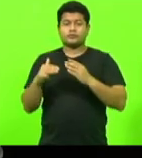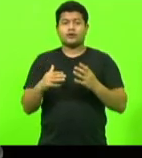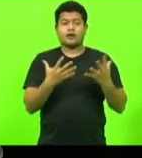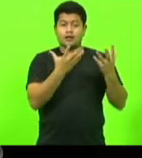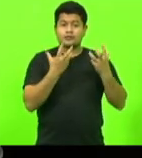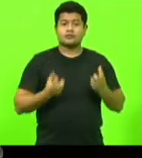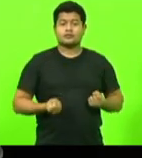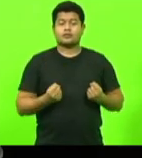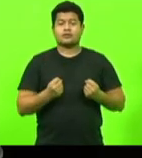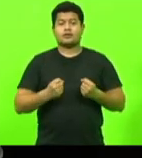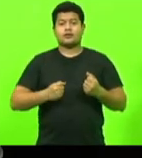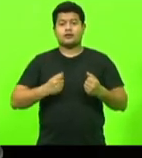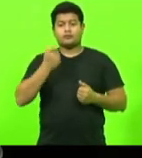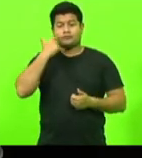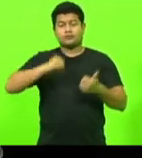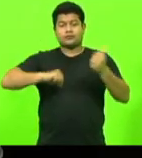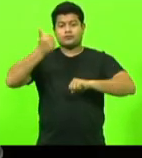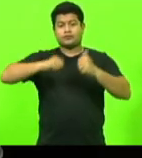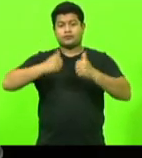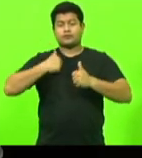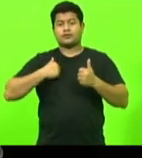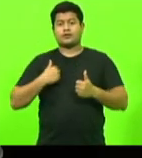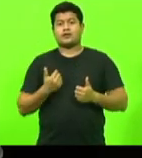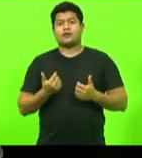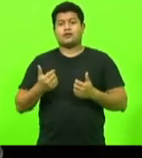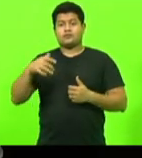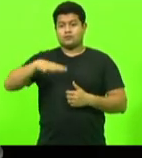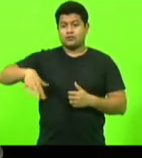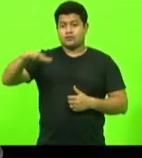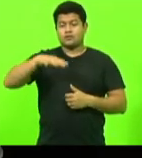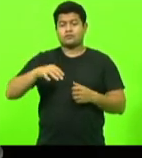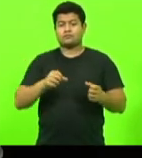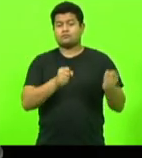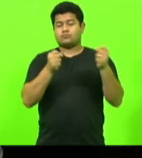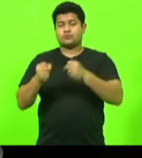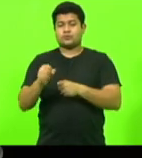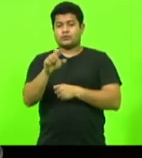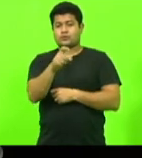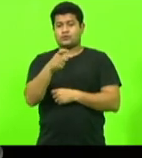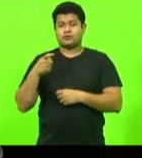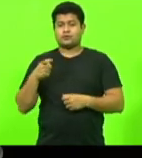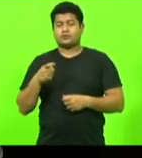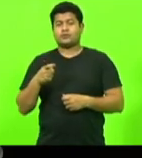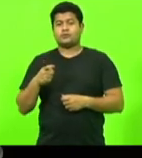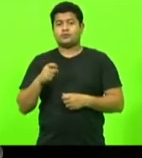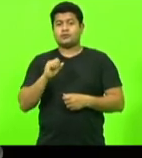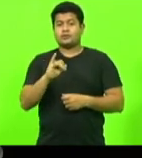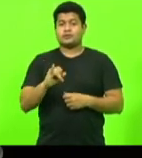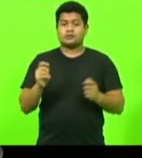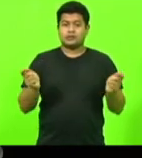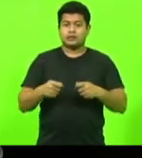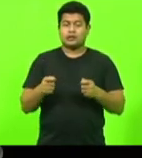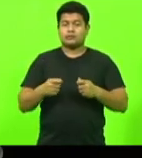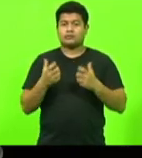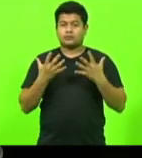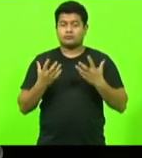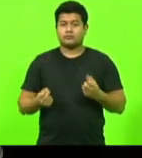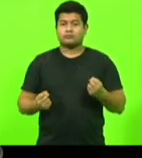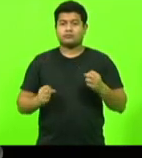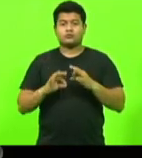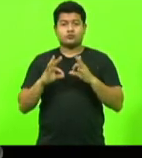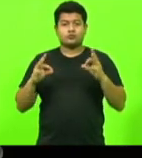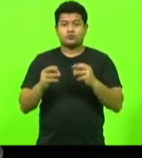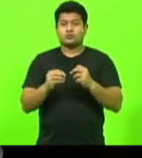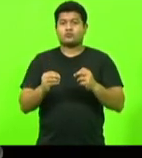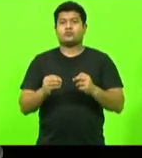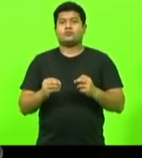para avaliação no âmbito do Poder Executivo quanto à possibilidade de seu aproveitamento para implementar